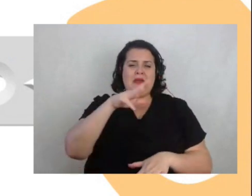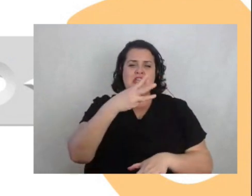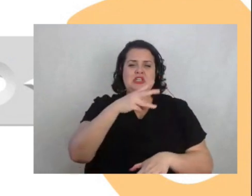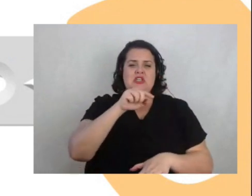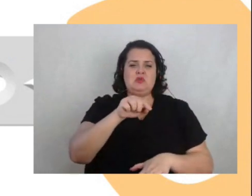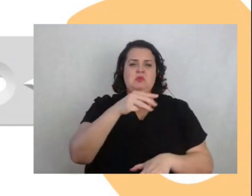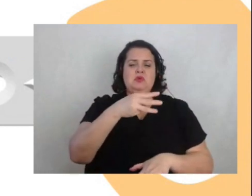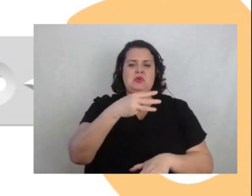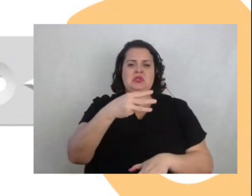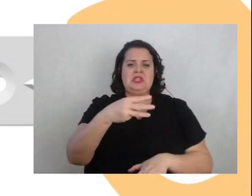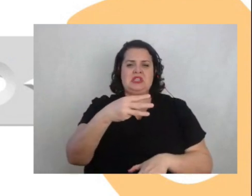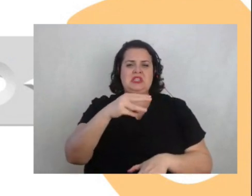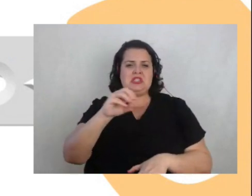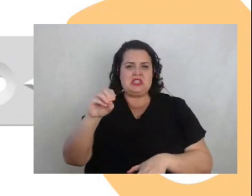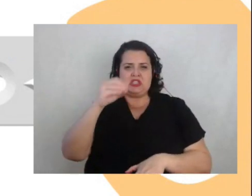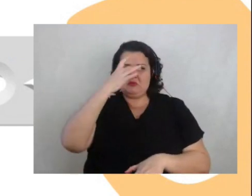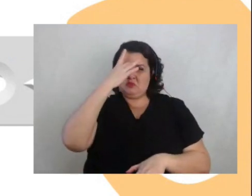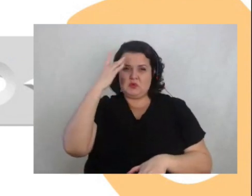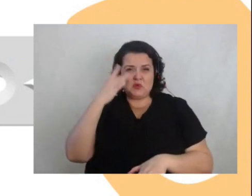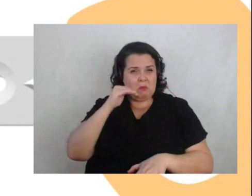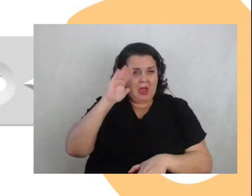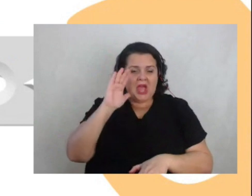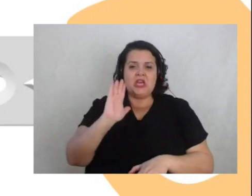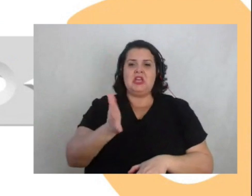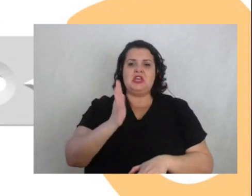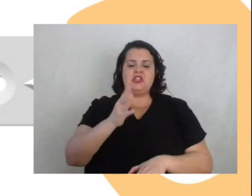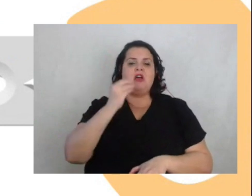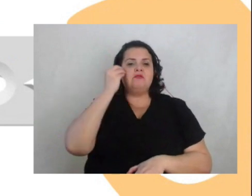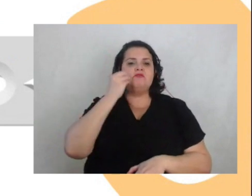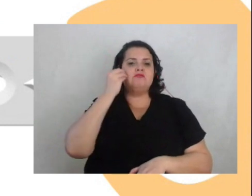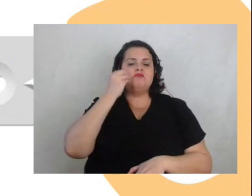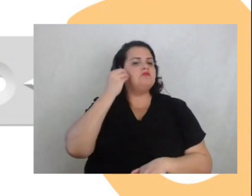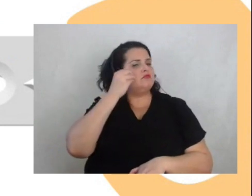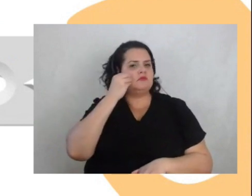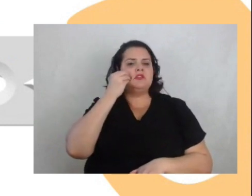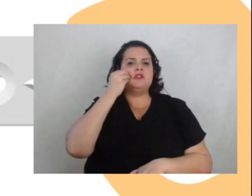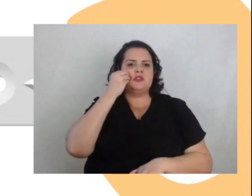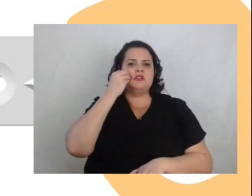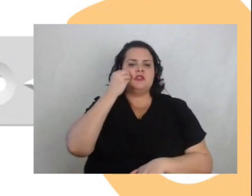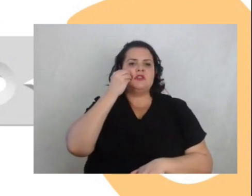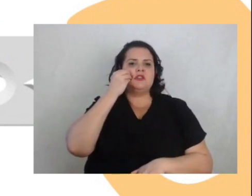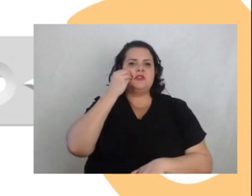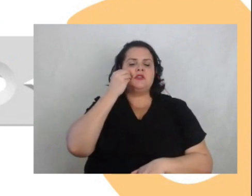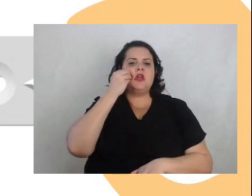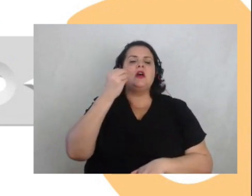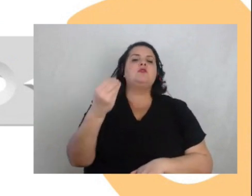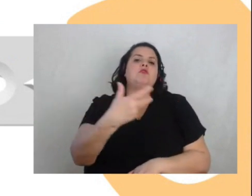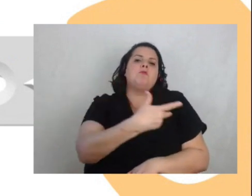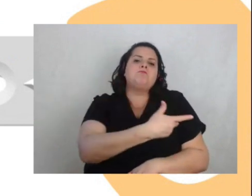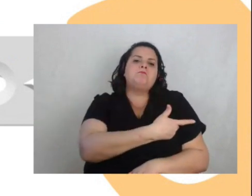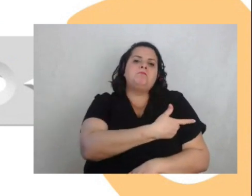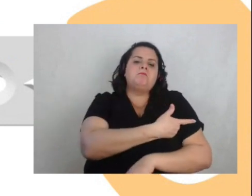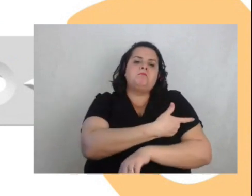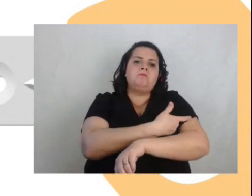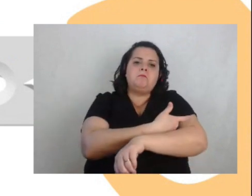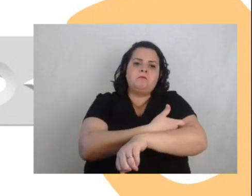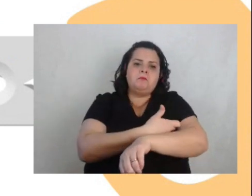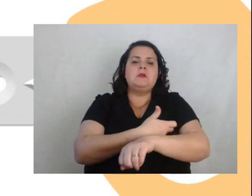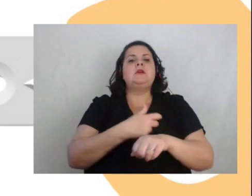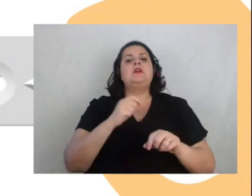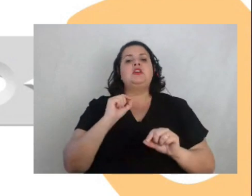3.300 pessoas de sorologia, dando uma positividade de quase 13%,